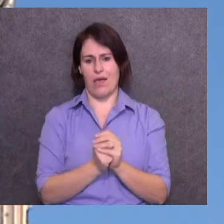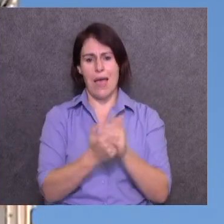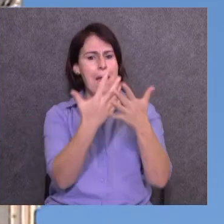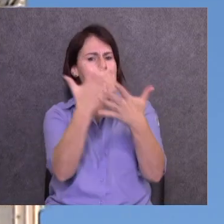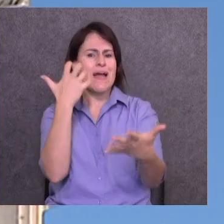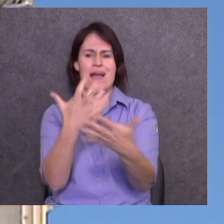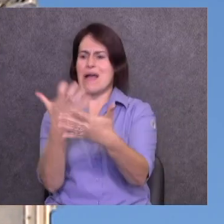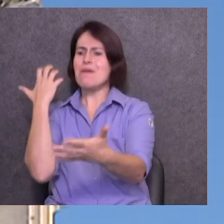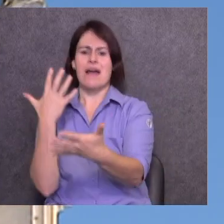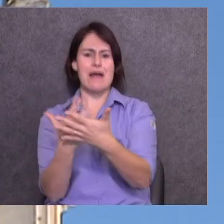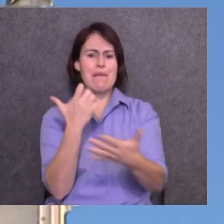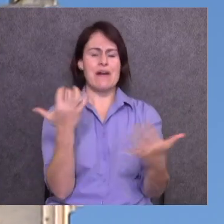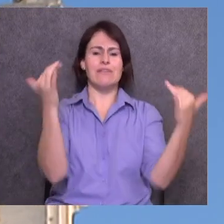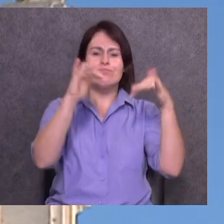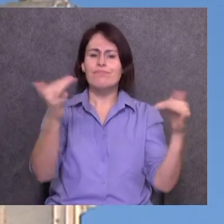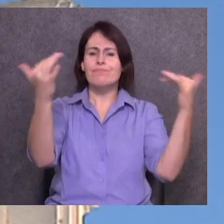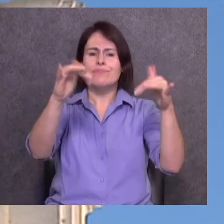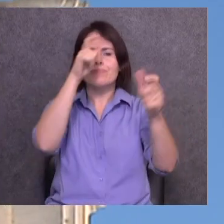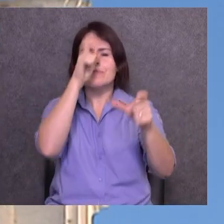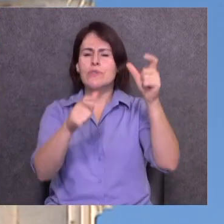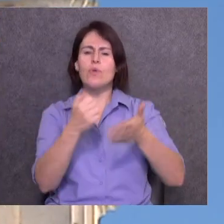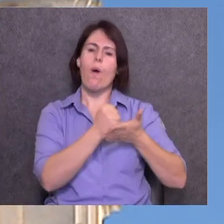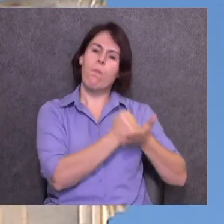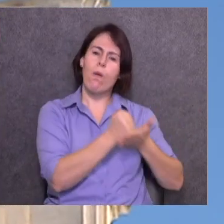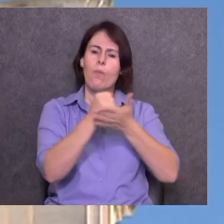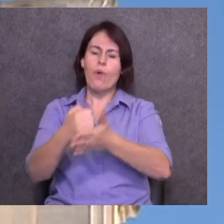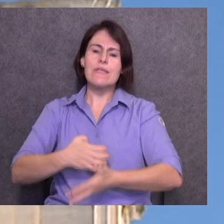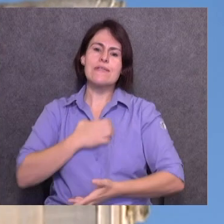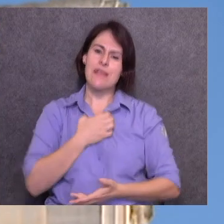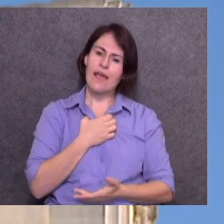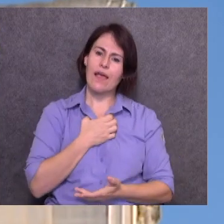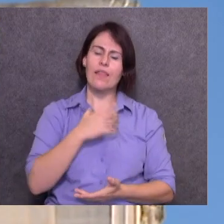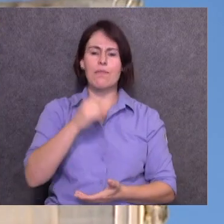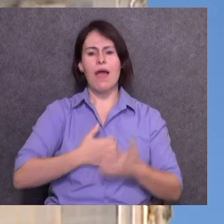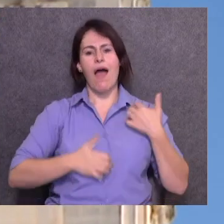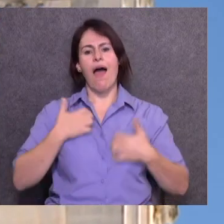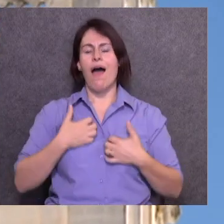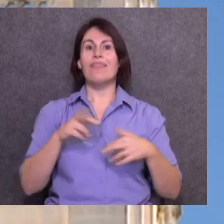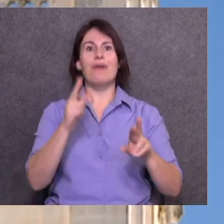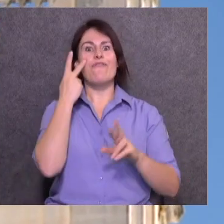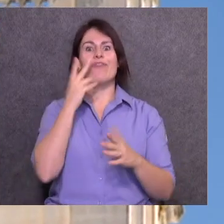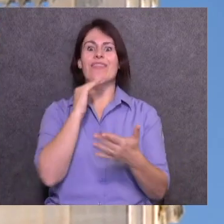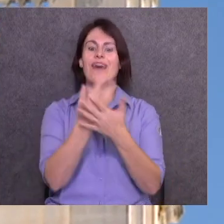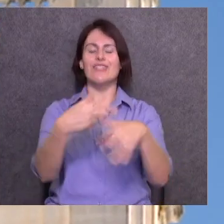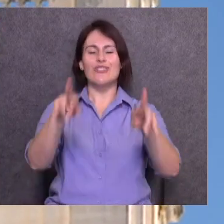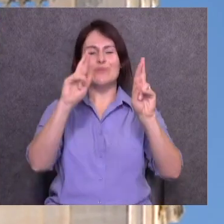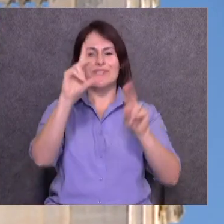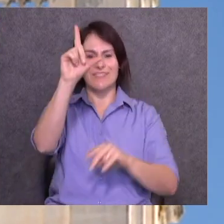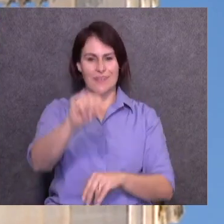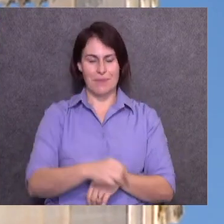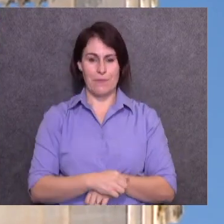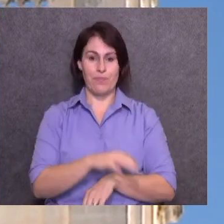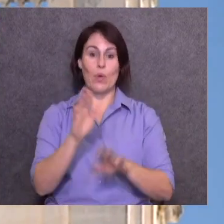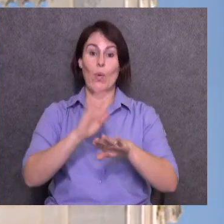referência, de acolhimento de quem busca apoio, sentido de vida e de esperança. Sendo a casa do Pai